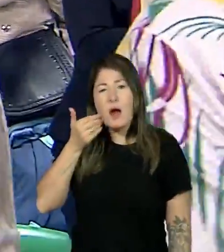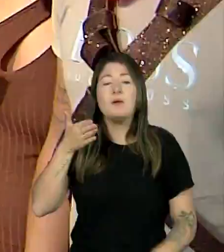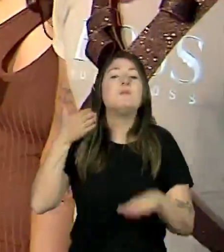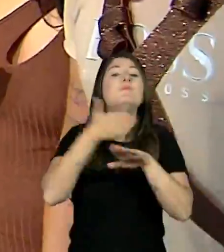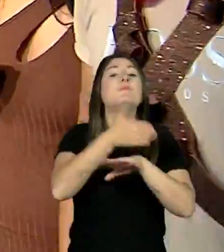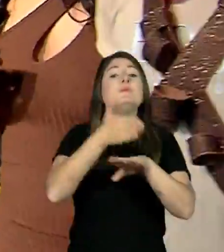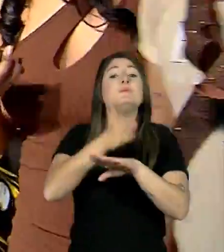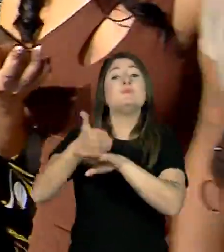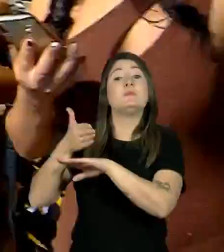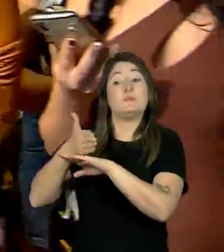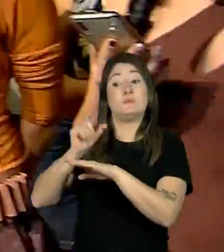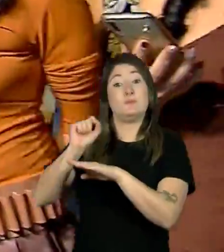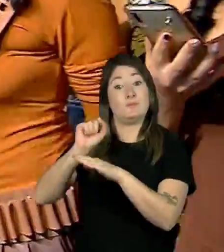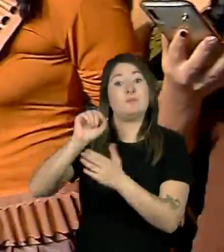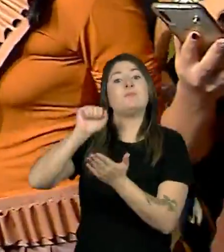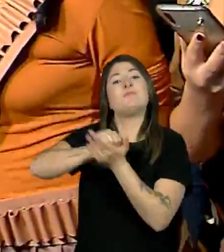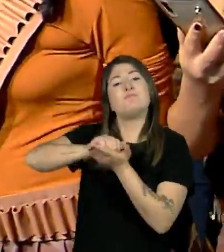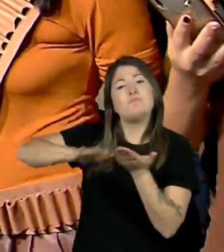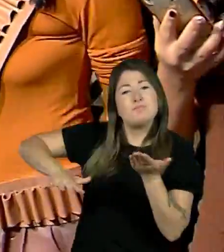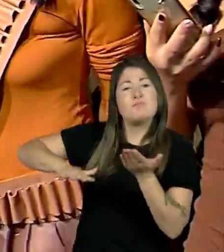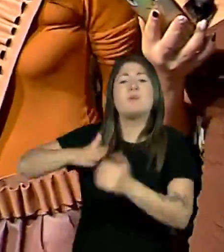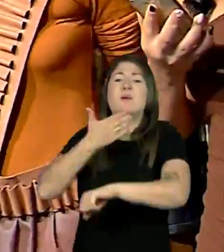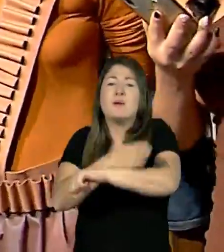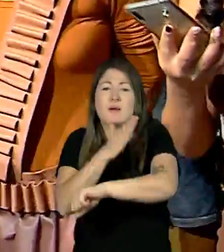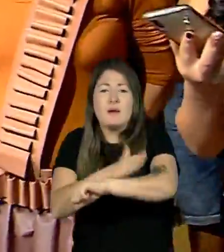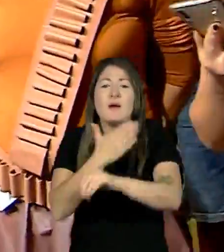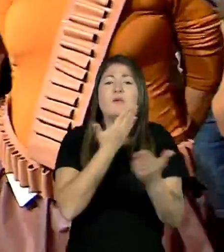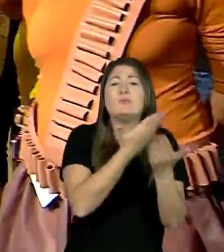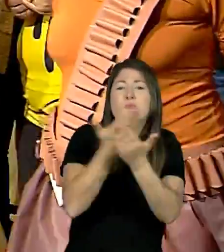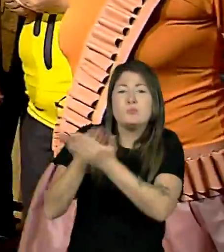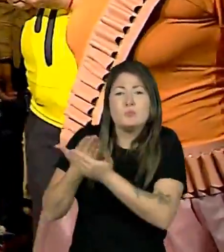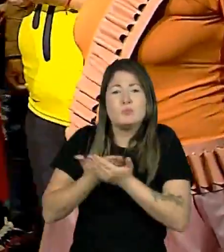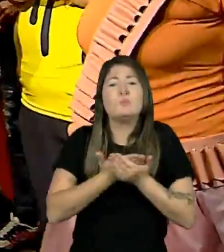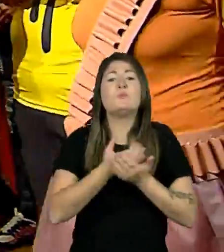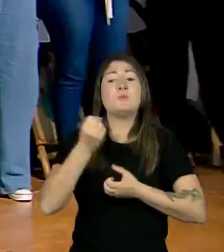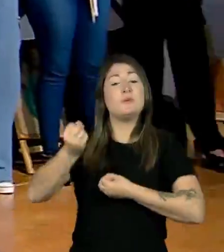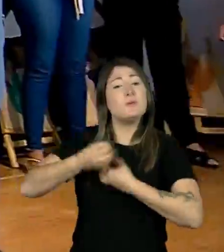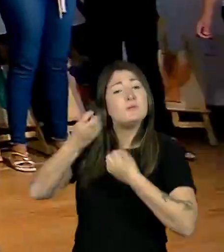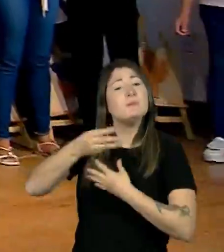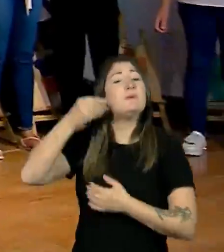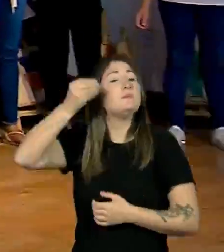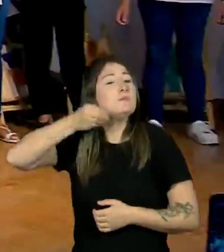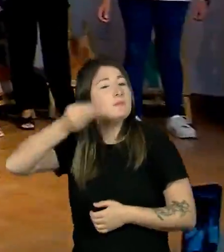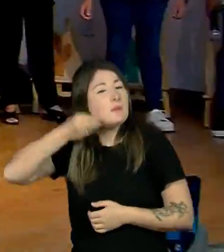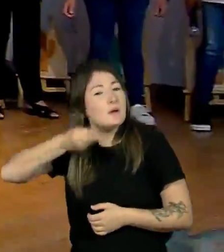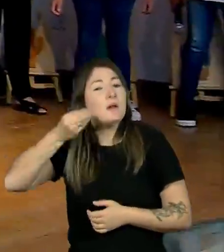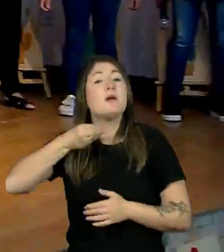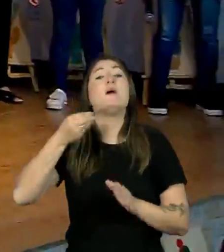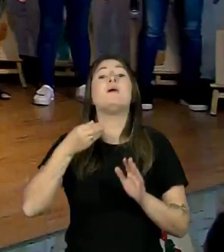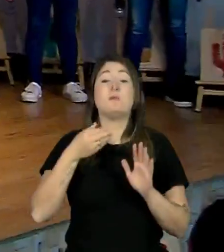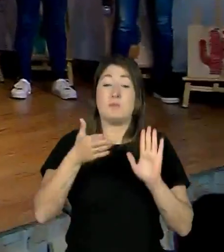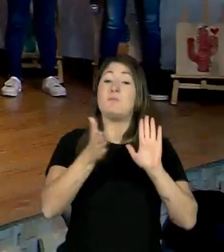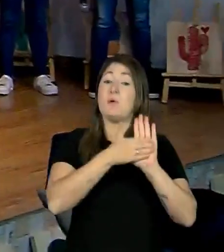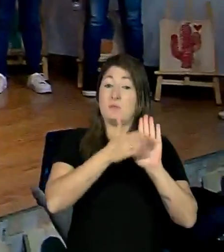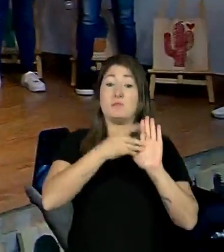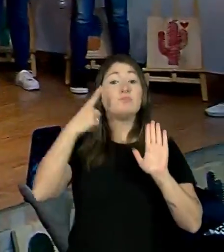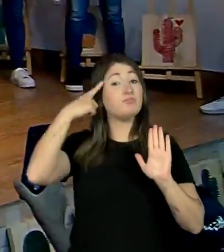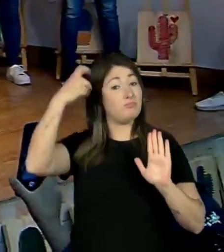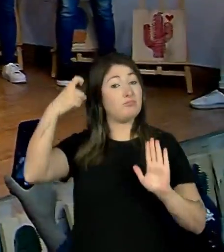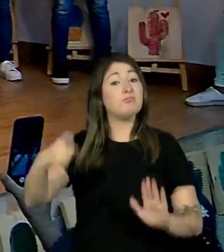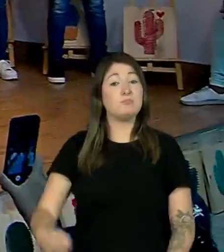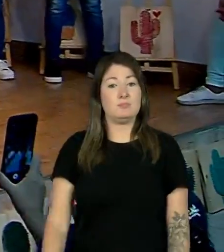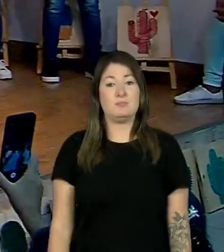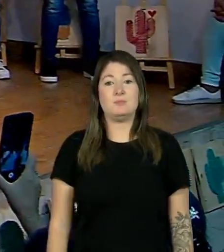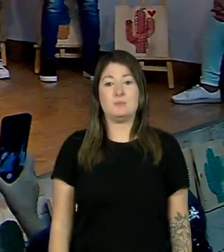tarefas, estudo em grupo e experiências, refletindo a proposta do projeto autoral. Vendo meu burro, meu jegue